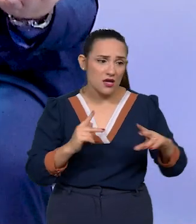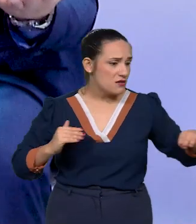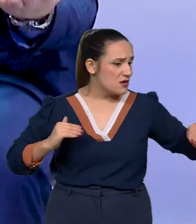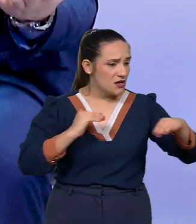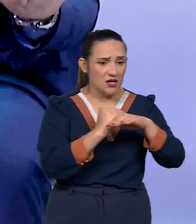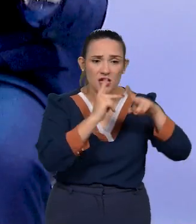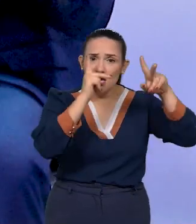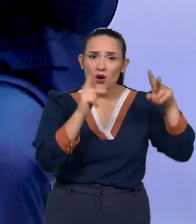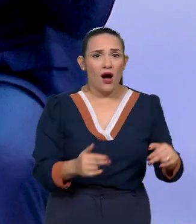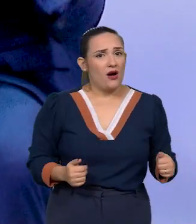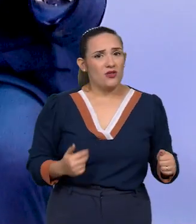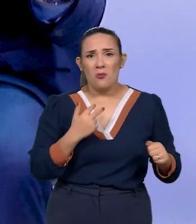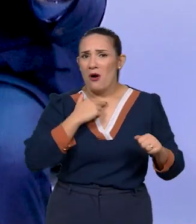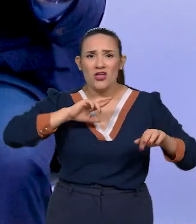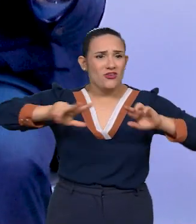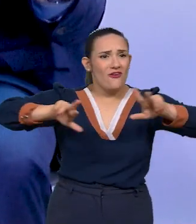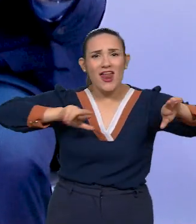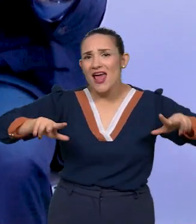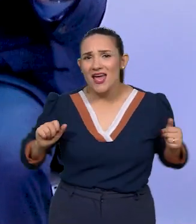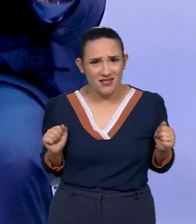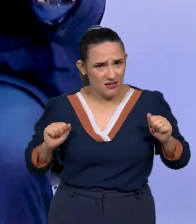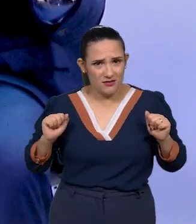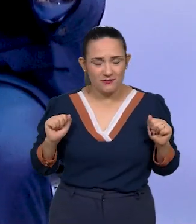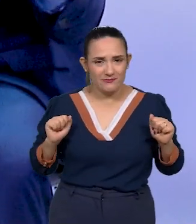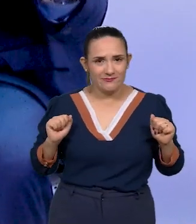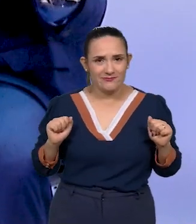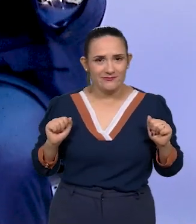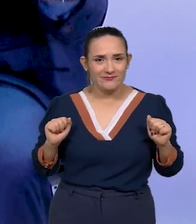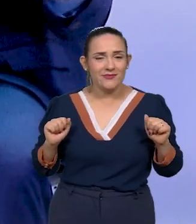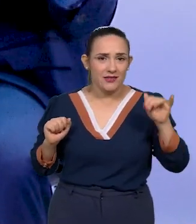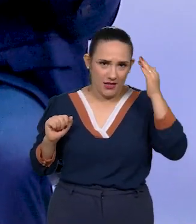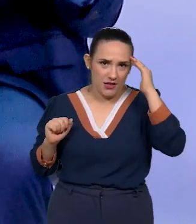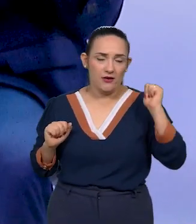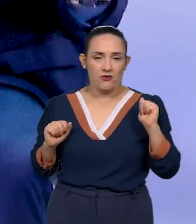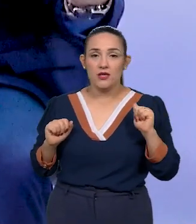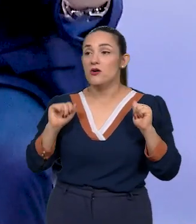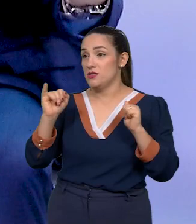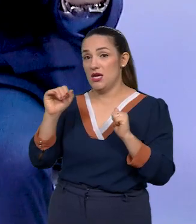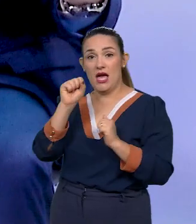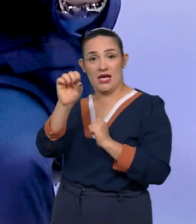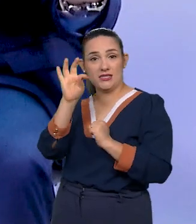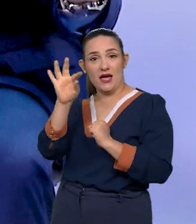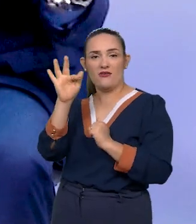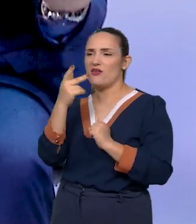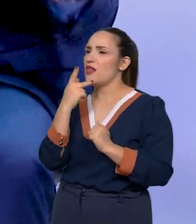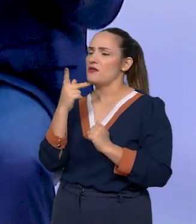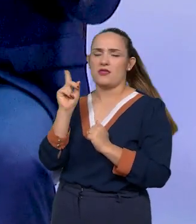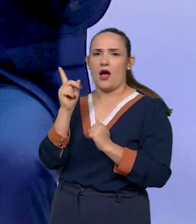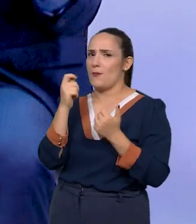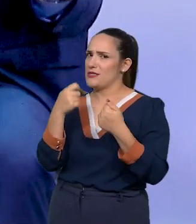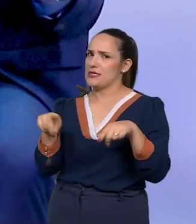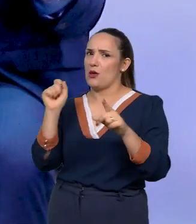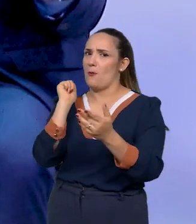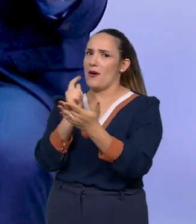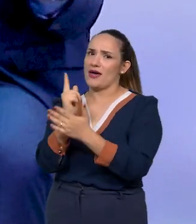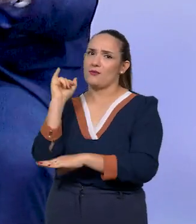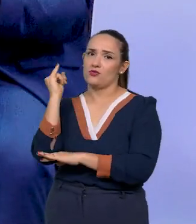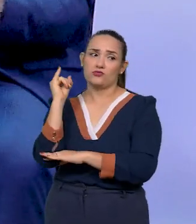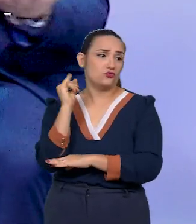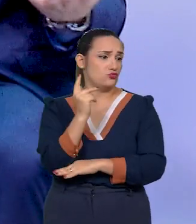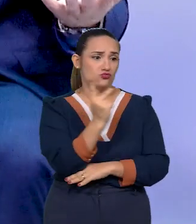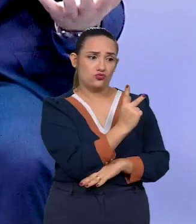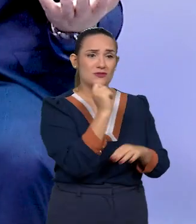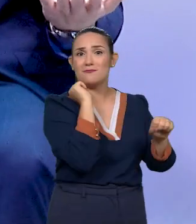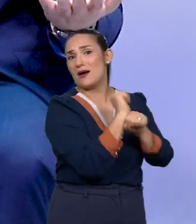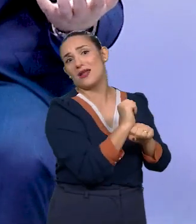não está pagando e o outro que está pagando e o STF fala que aquele tributo é indevido, qual que é a consequência disso? Os